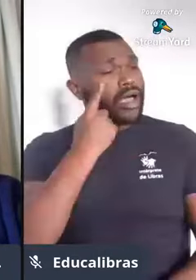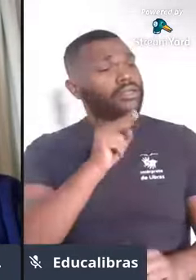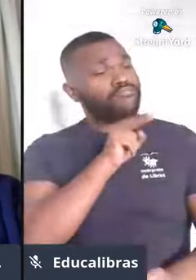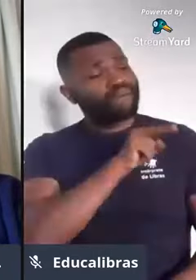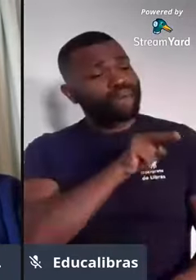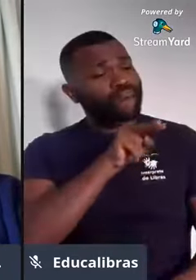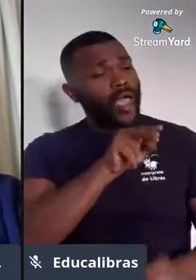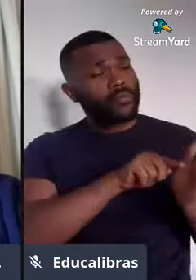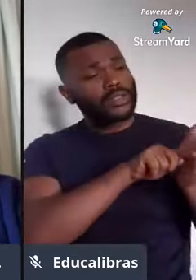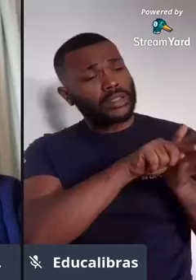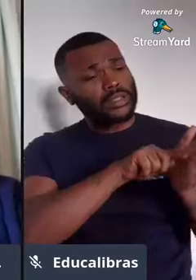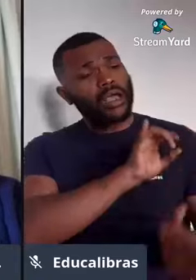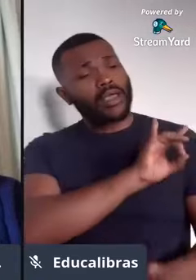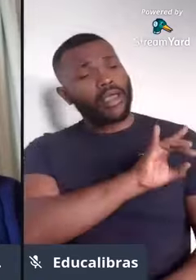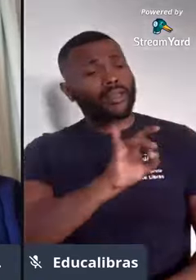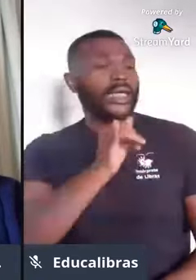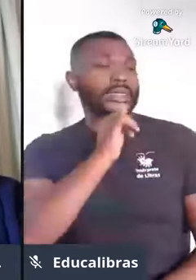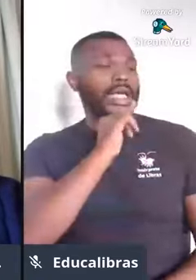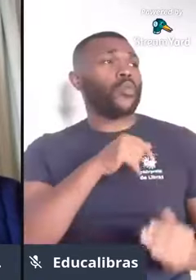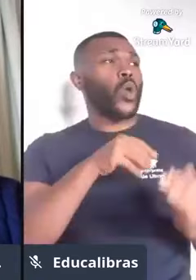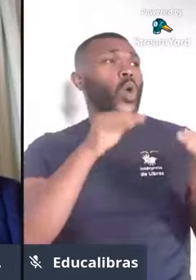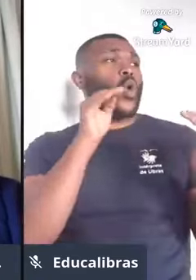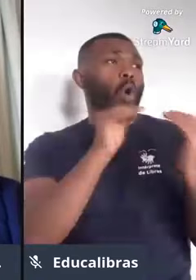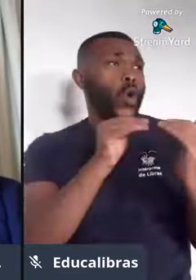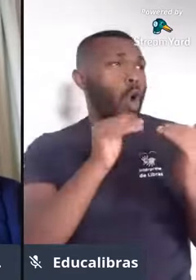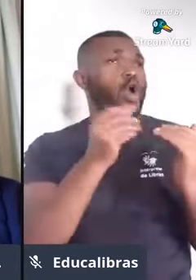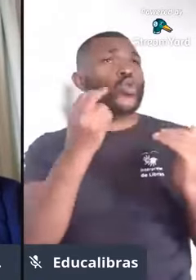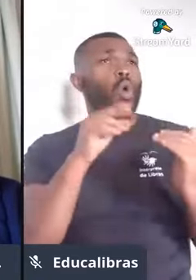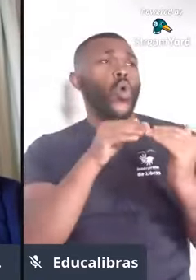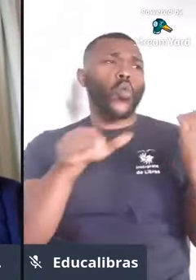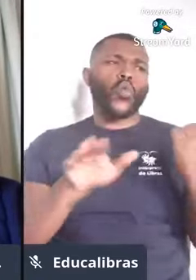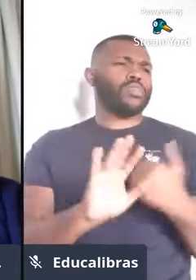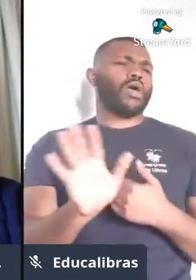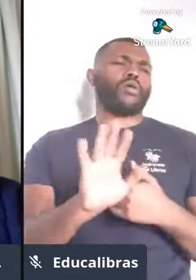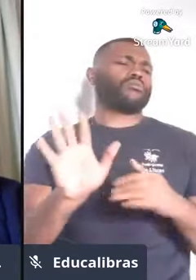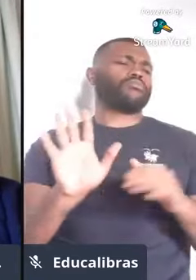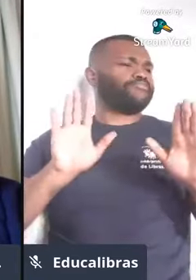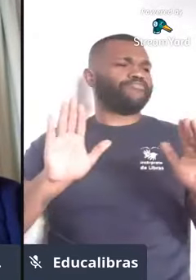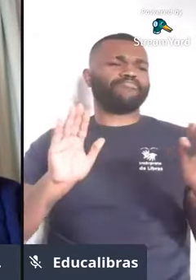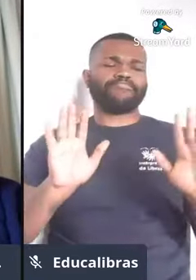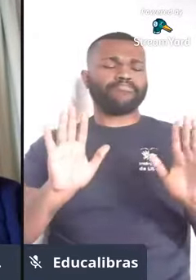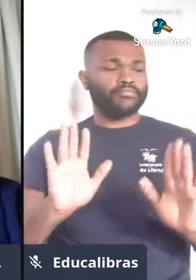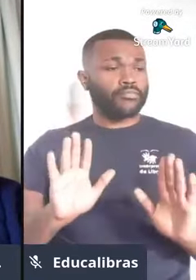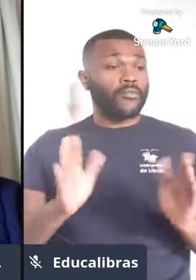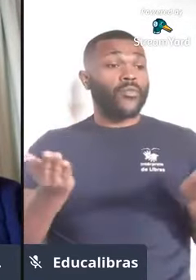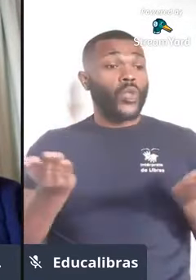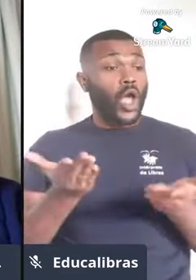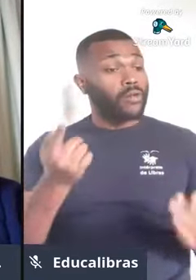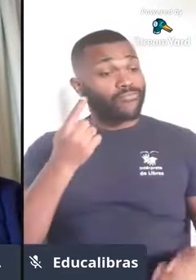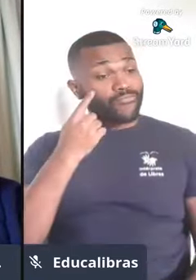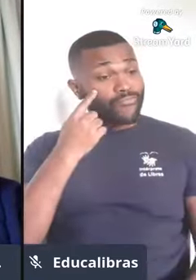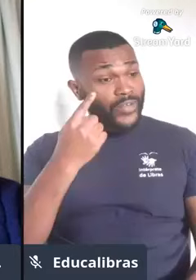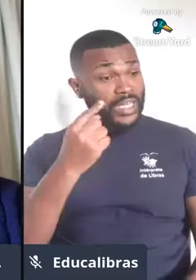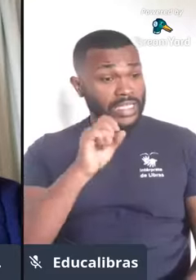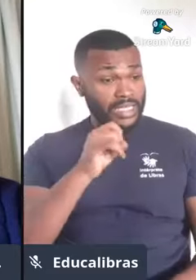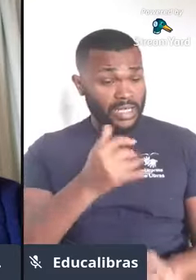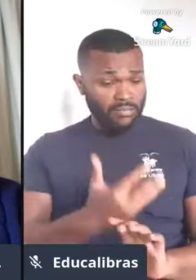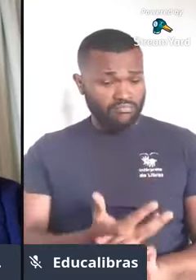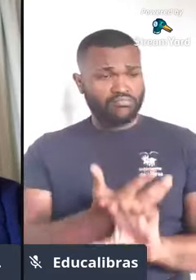não somos nem contra nem a favor em princípio. Temos sempre a preocupação de ver se essa medida não está sendo tomada